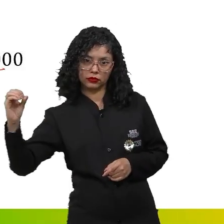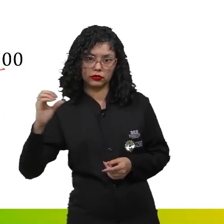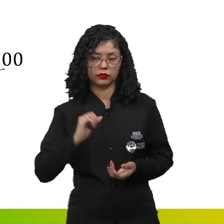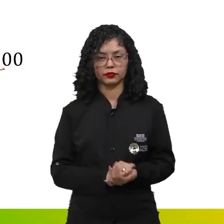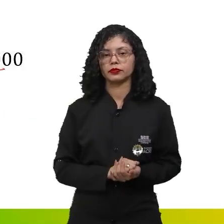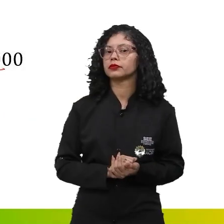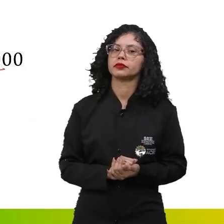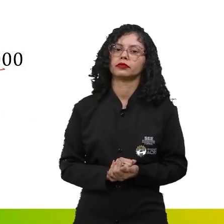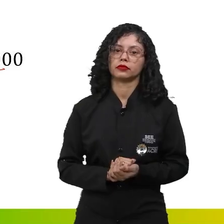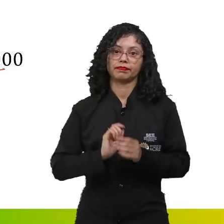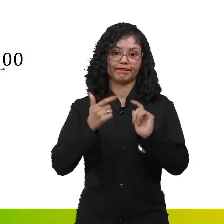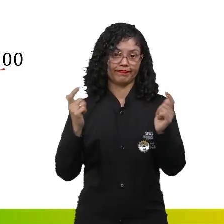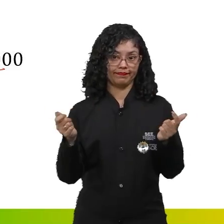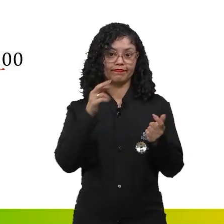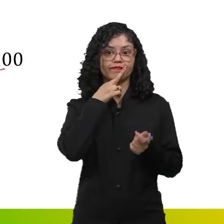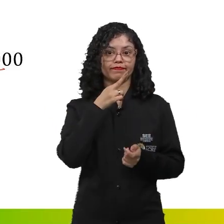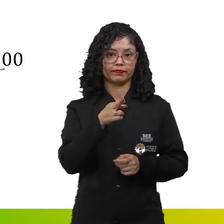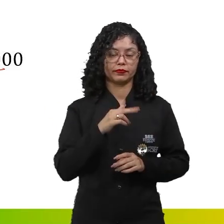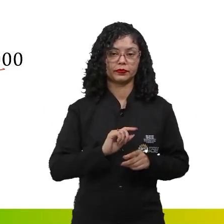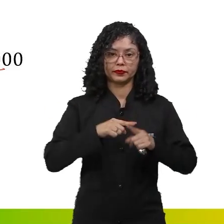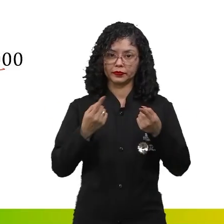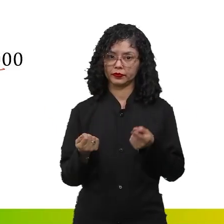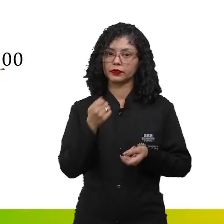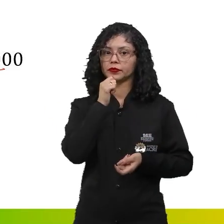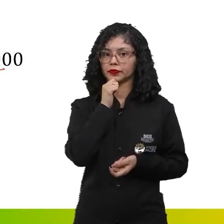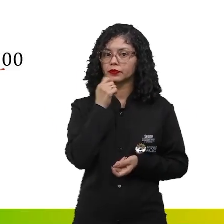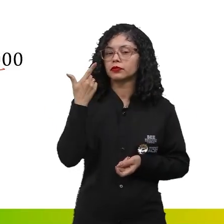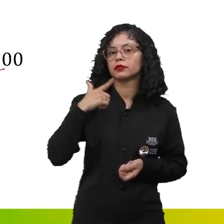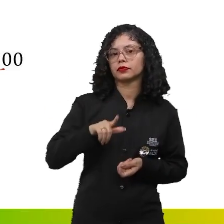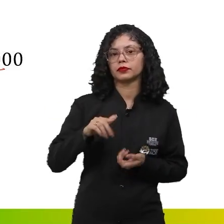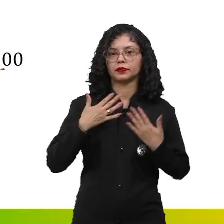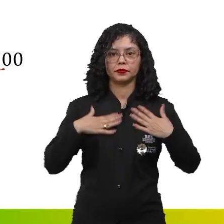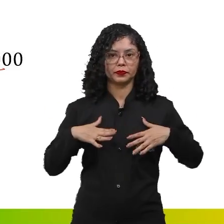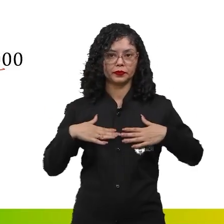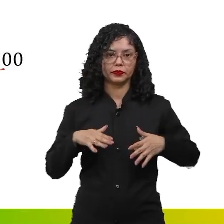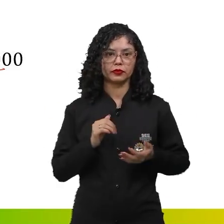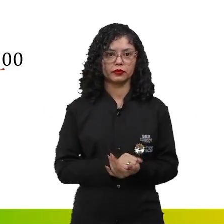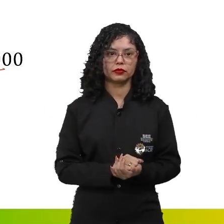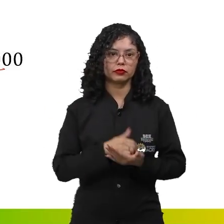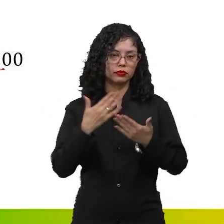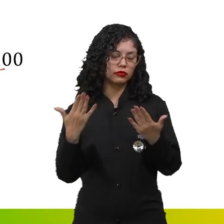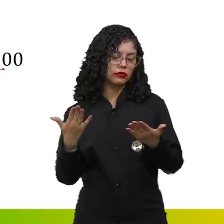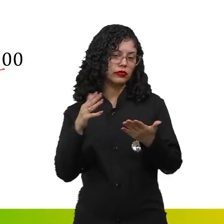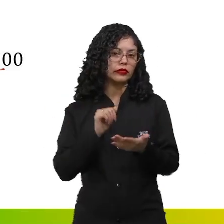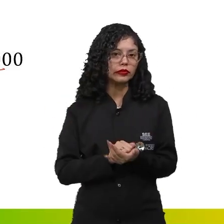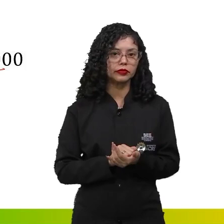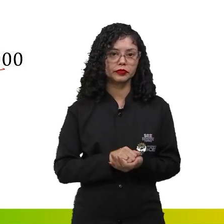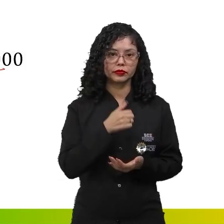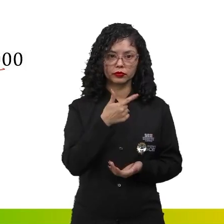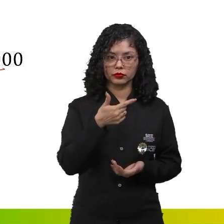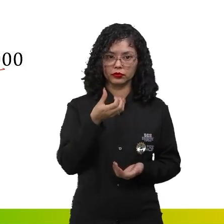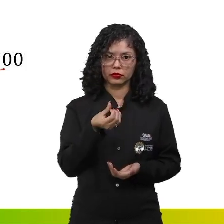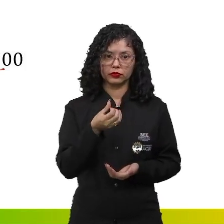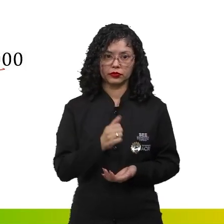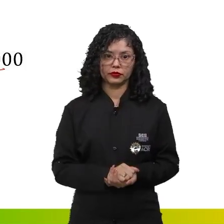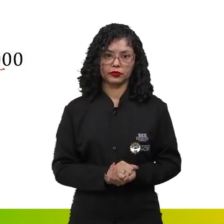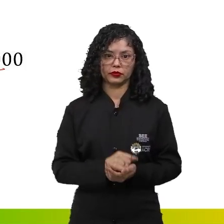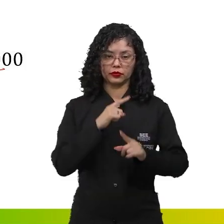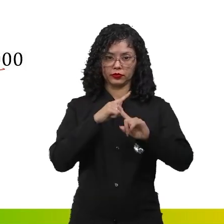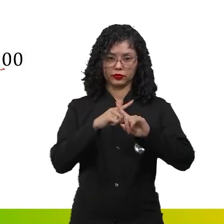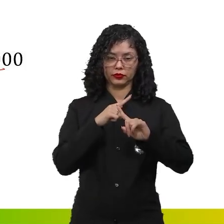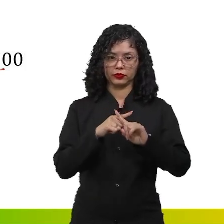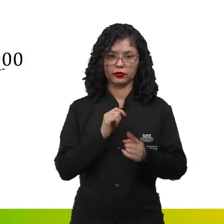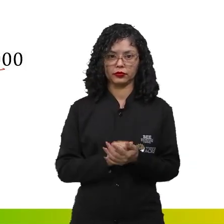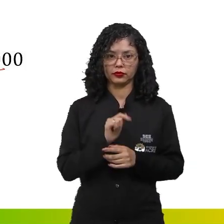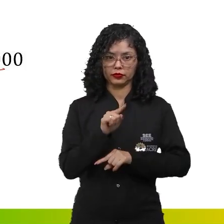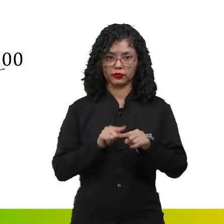14.976.000. É um cálculo grande, mas a gente consegue fazer tranquilo. E aí, pessoal, o 26 está multiplicando, vai